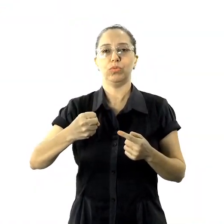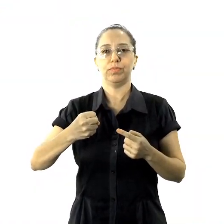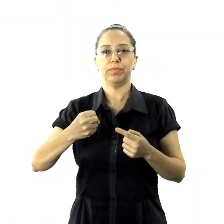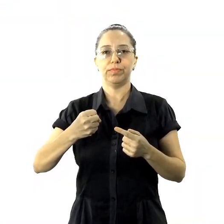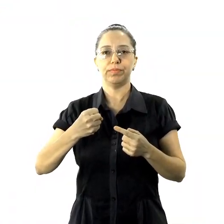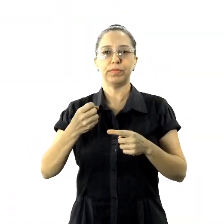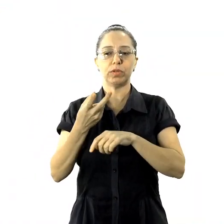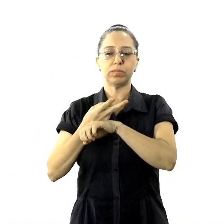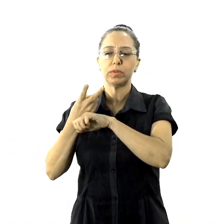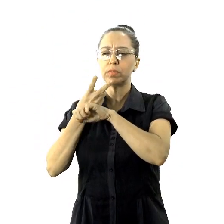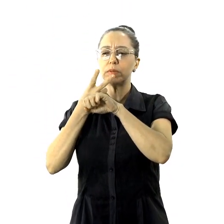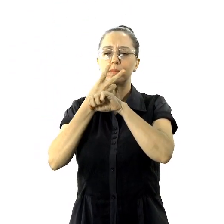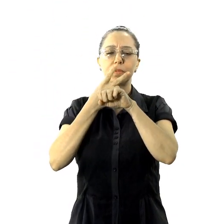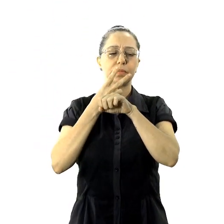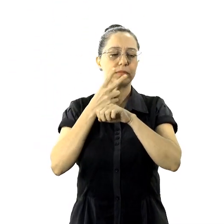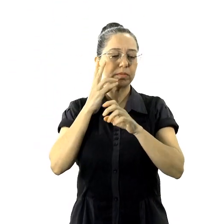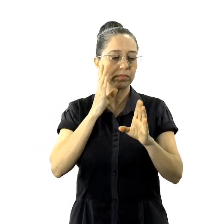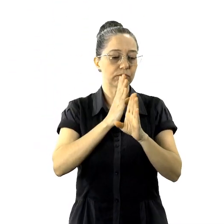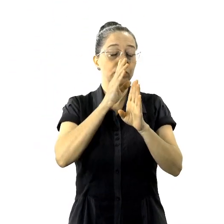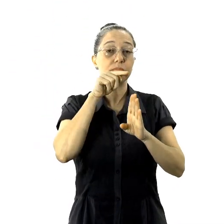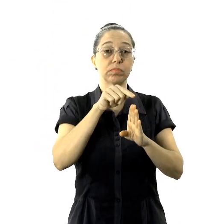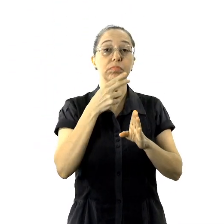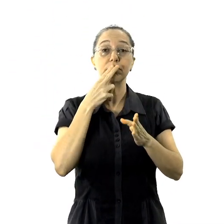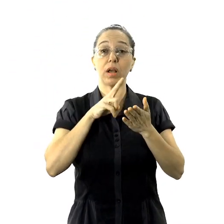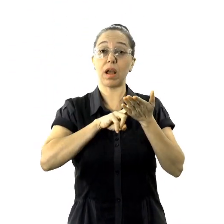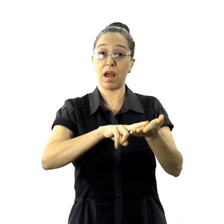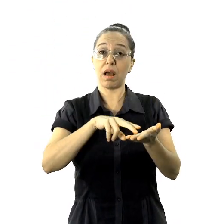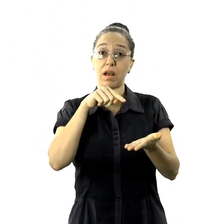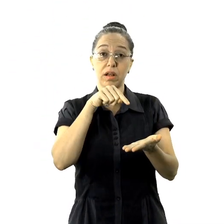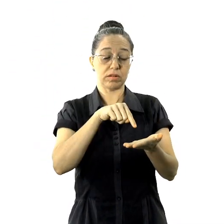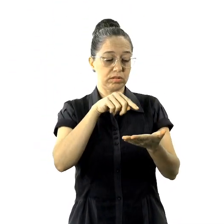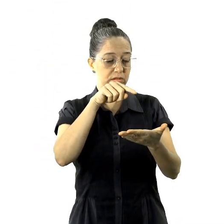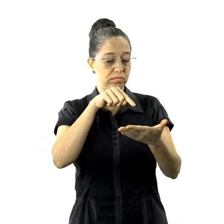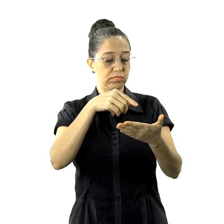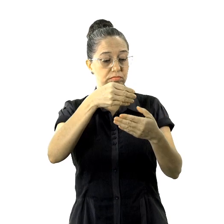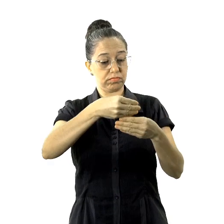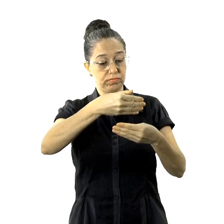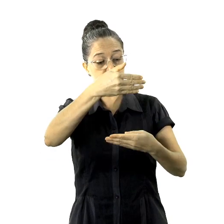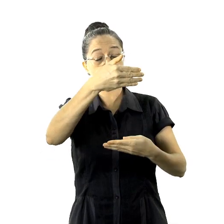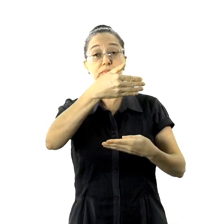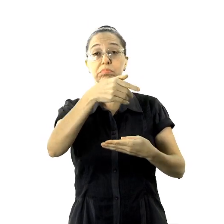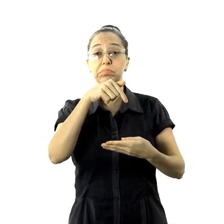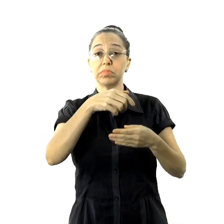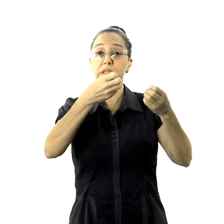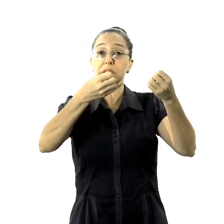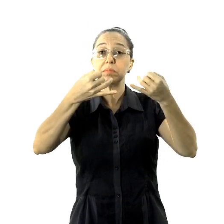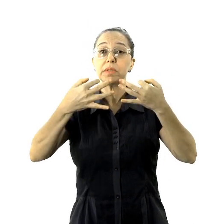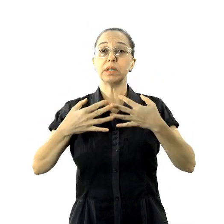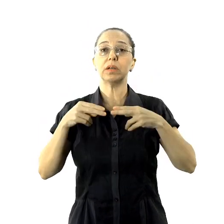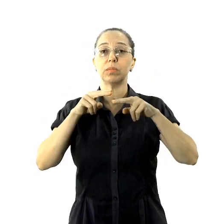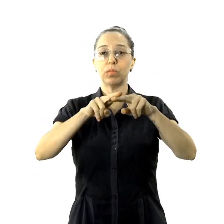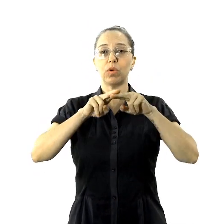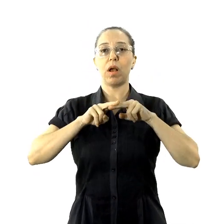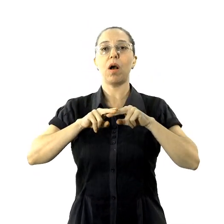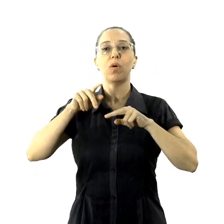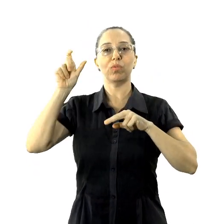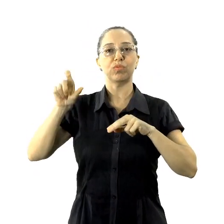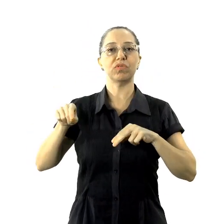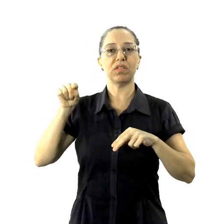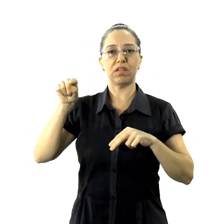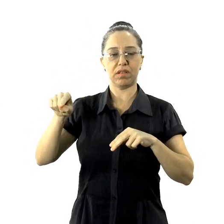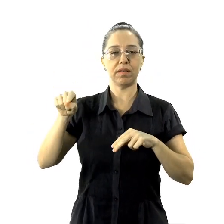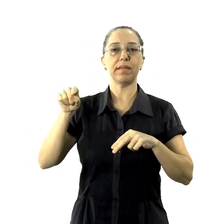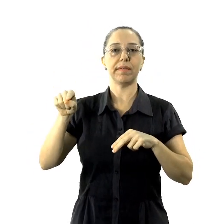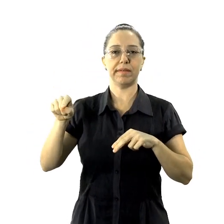Getúlio Vargas, no Palácio do Catete, uma carta, testamento, explicando quais as razões que ele